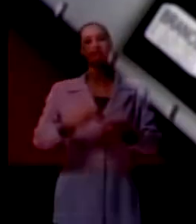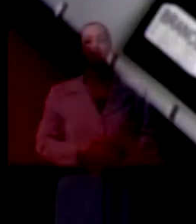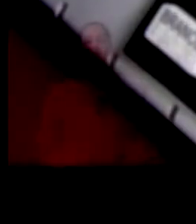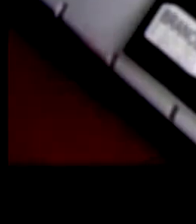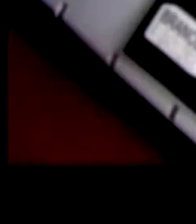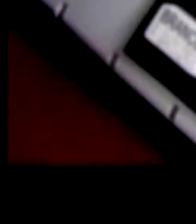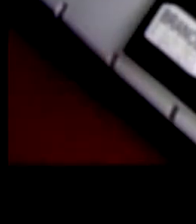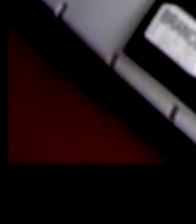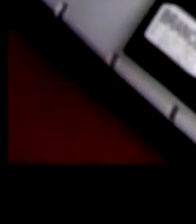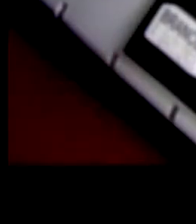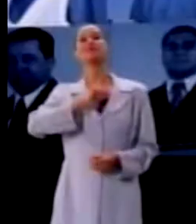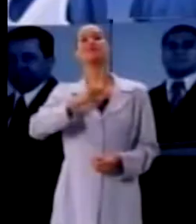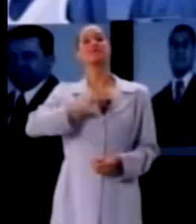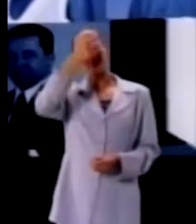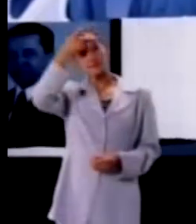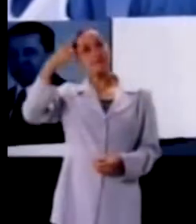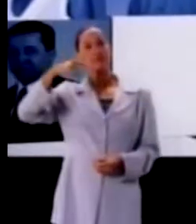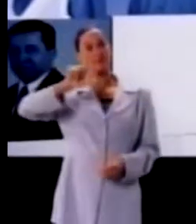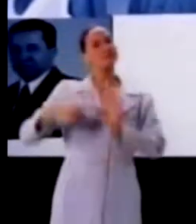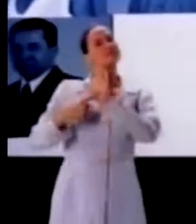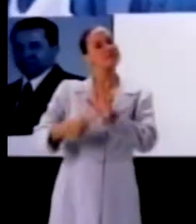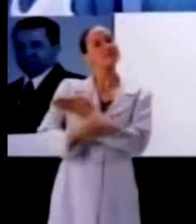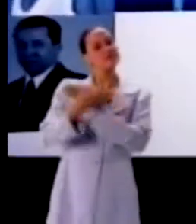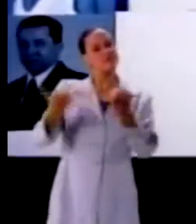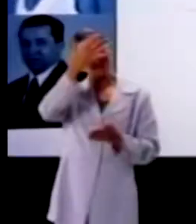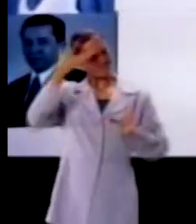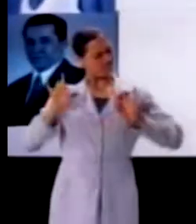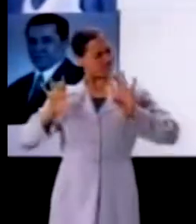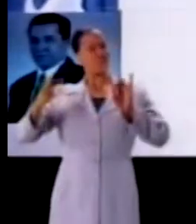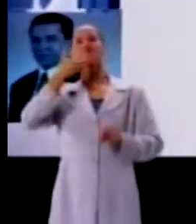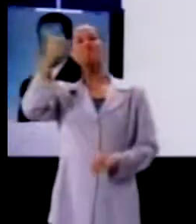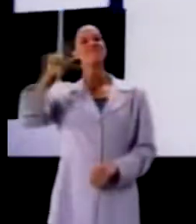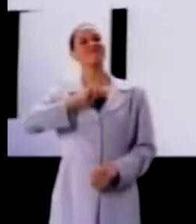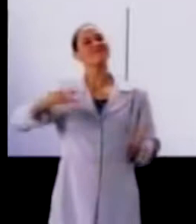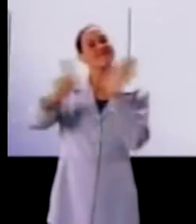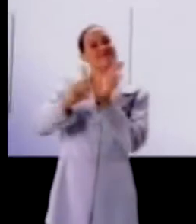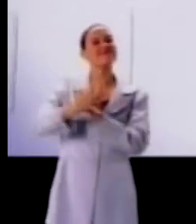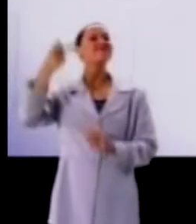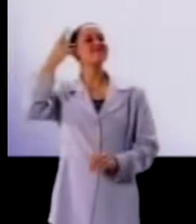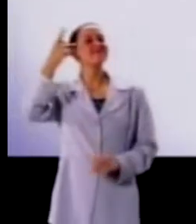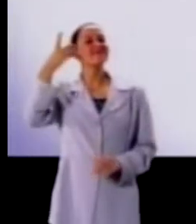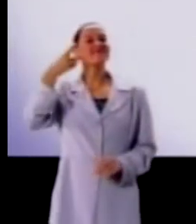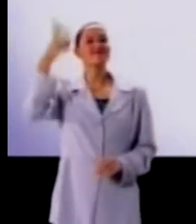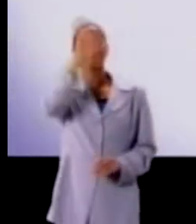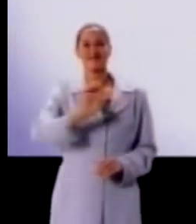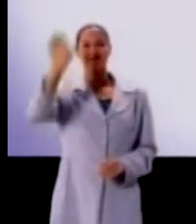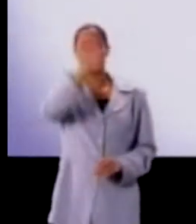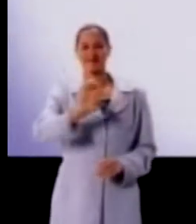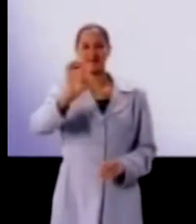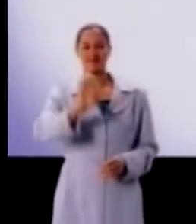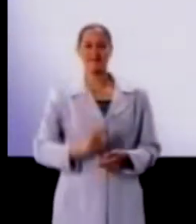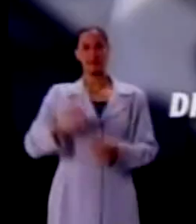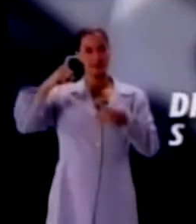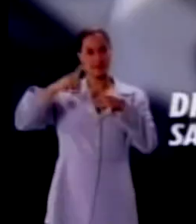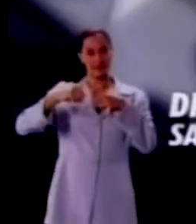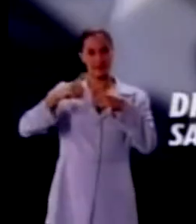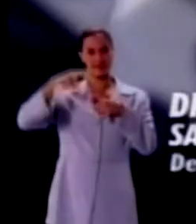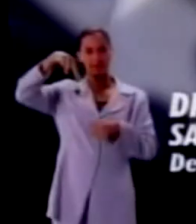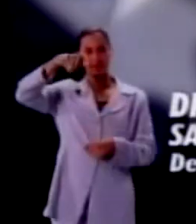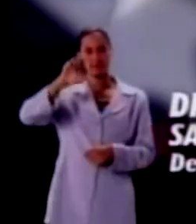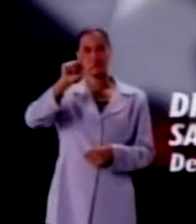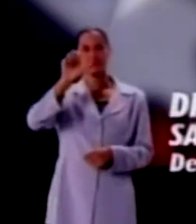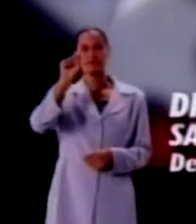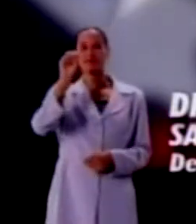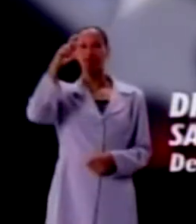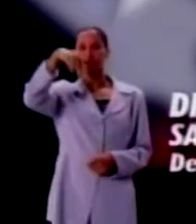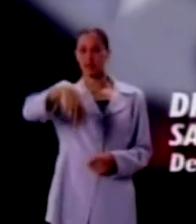confirma. O PL apresenta para você os melhores candidatos para deputado estadual. Dr.